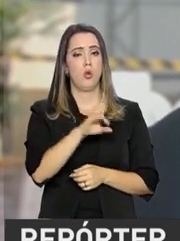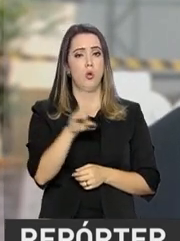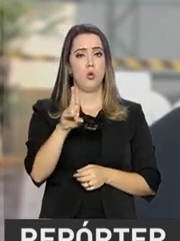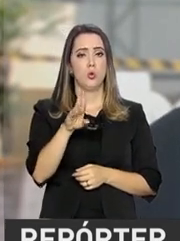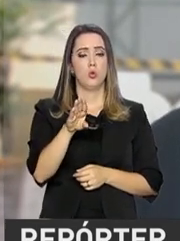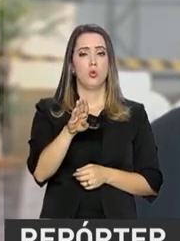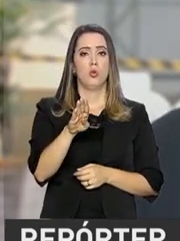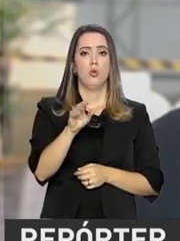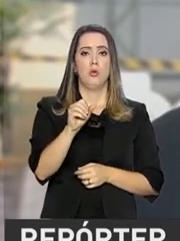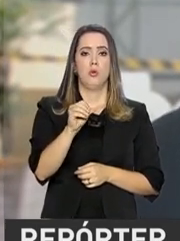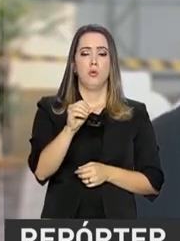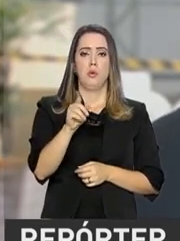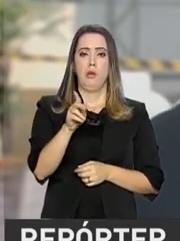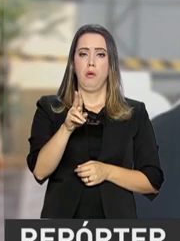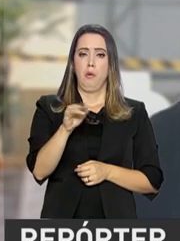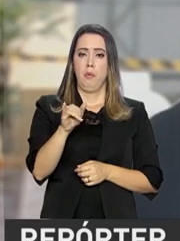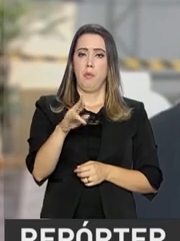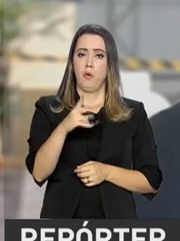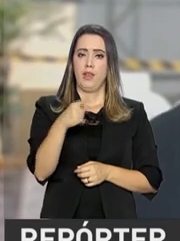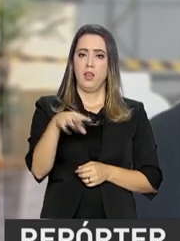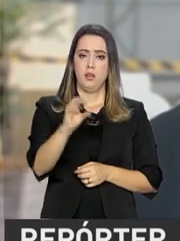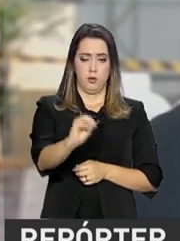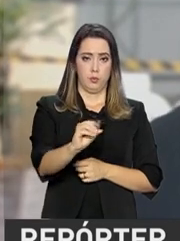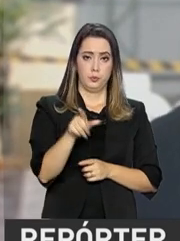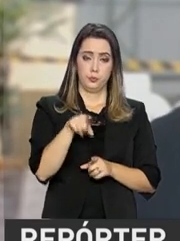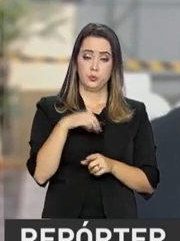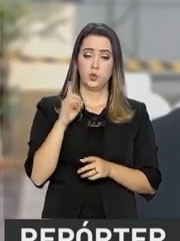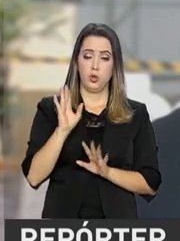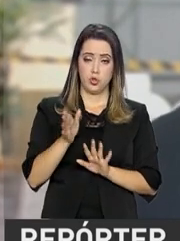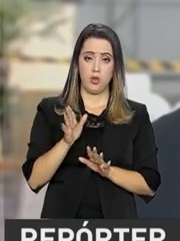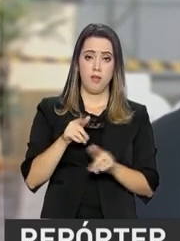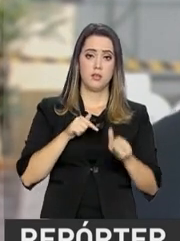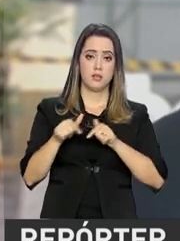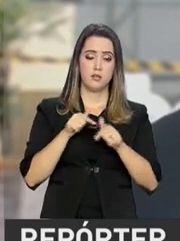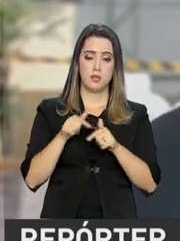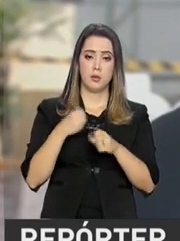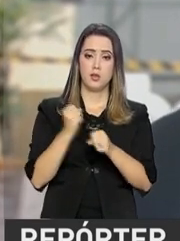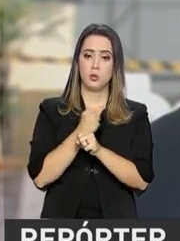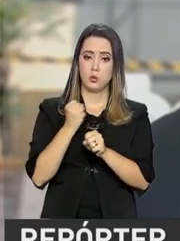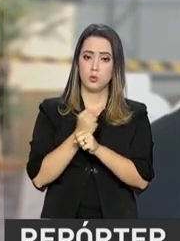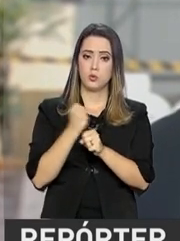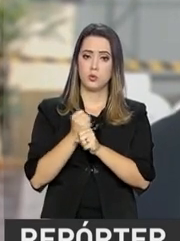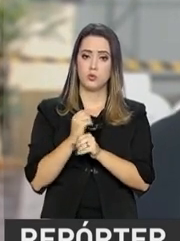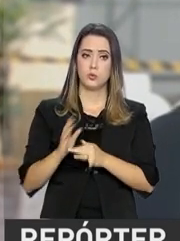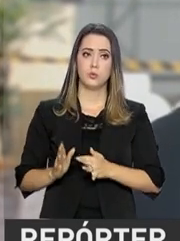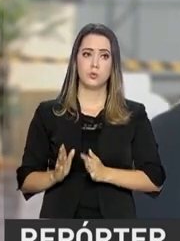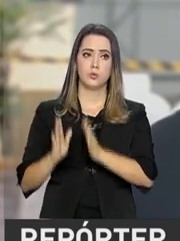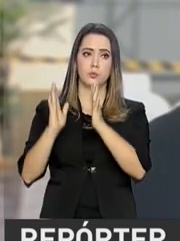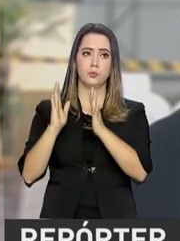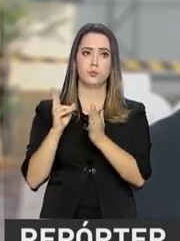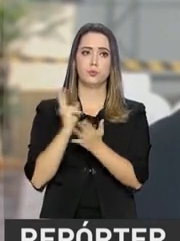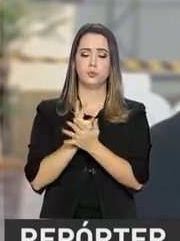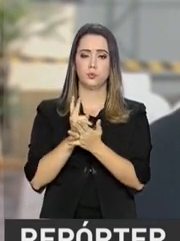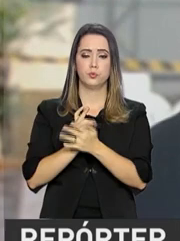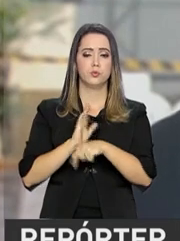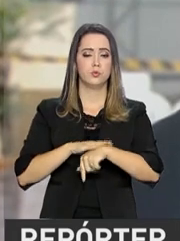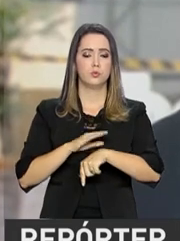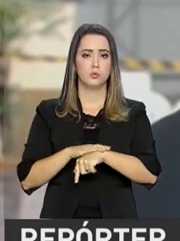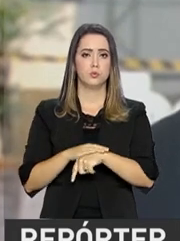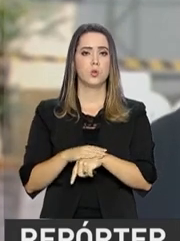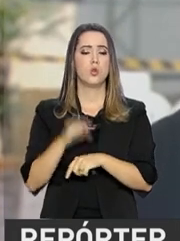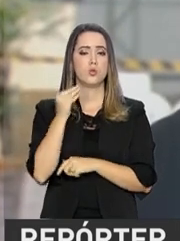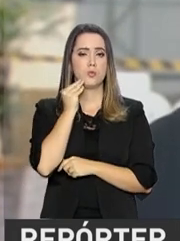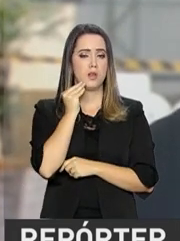e e nós já estamos até trabalhando a maior capilaridade da da obra da transposição ainda nessa fase de de